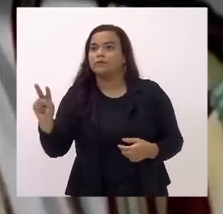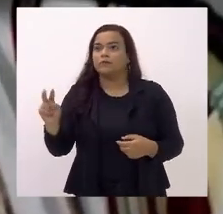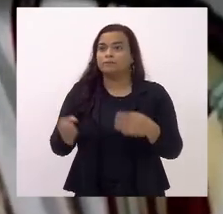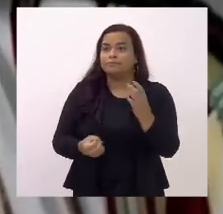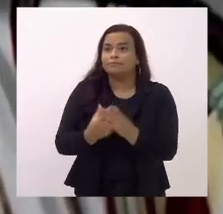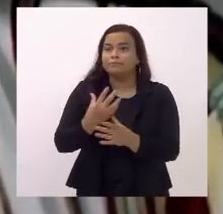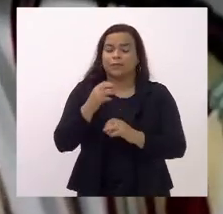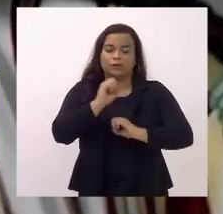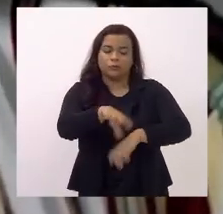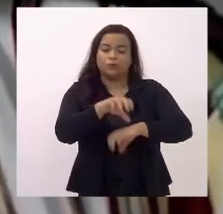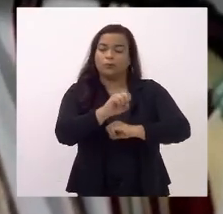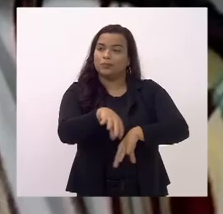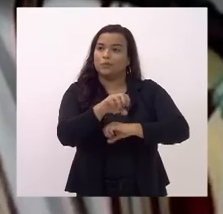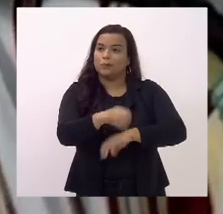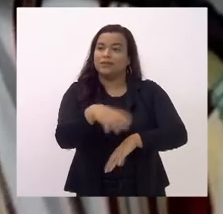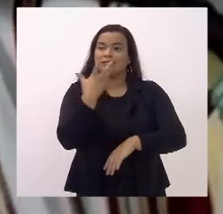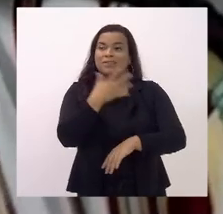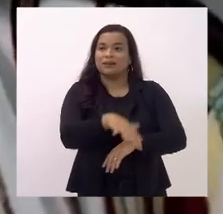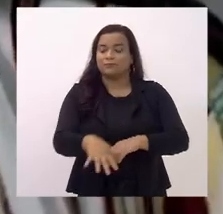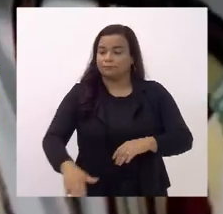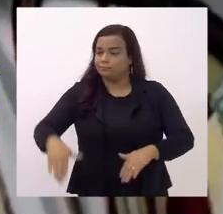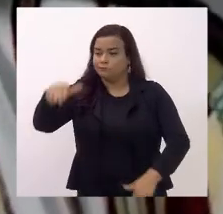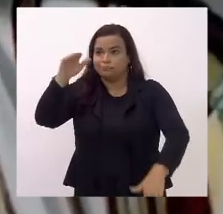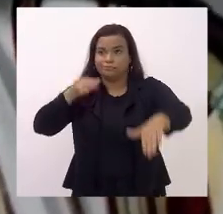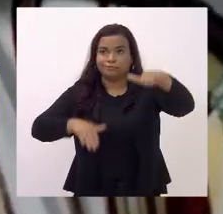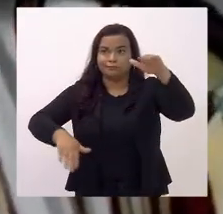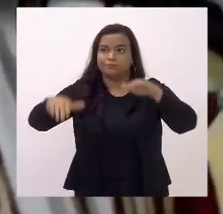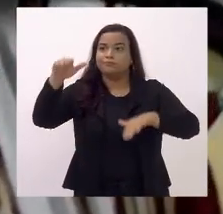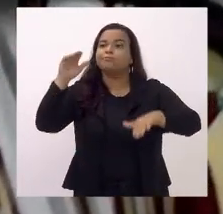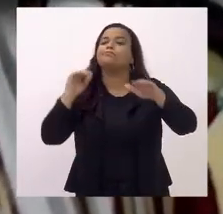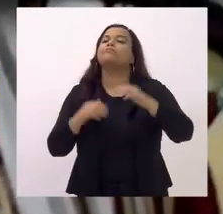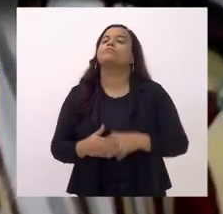construção de uma educação que seja